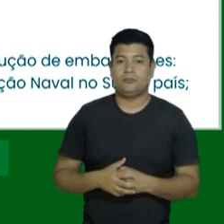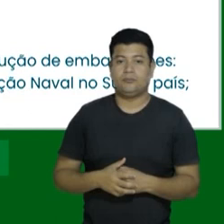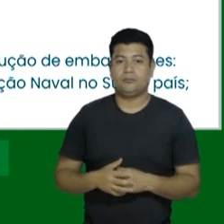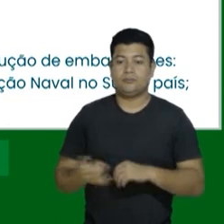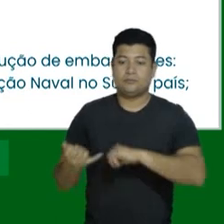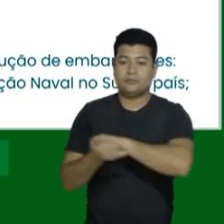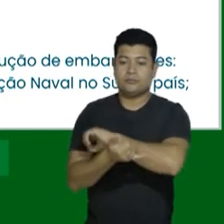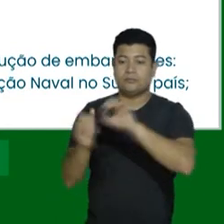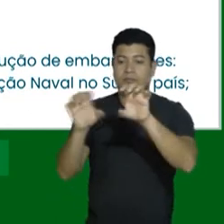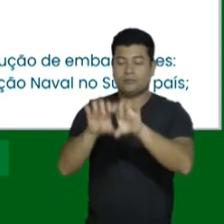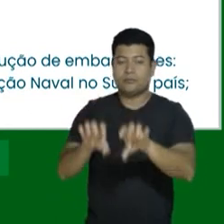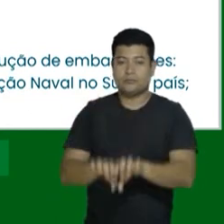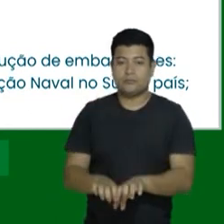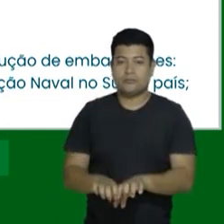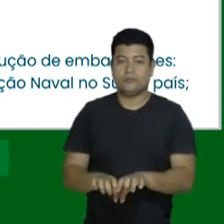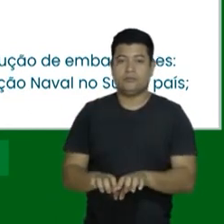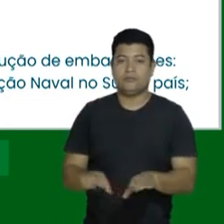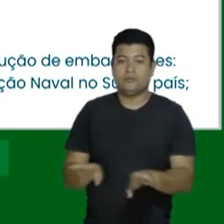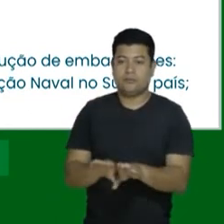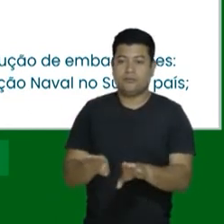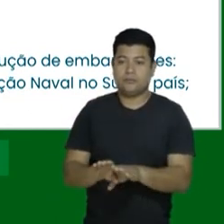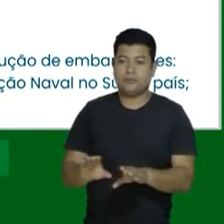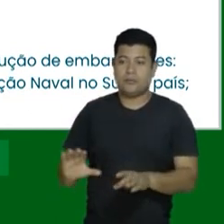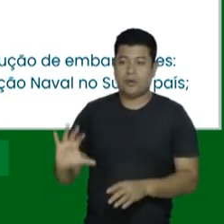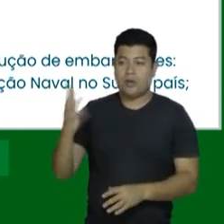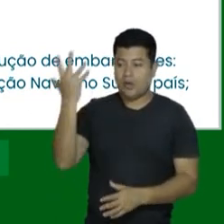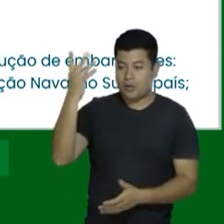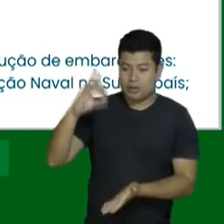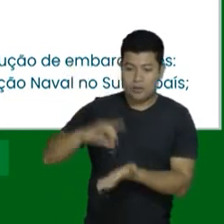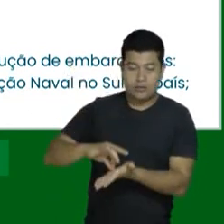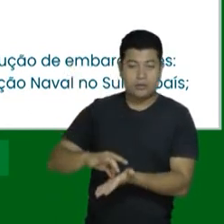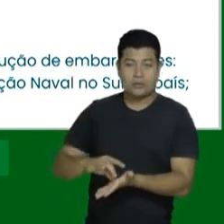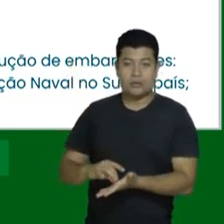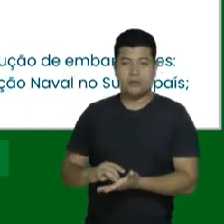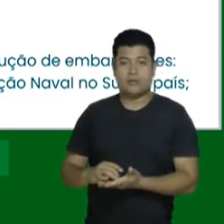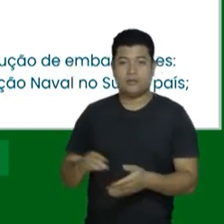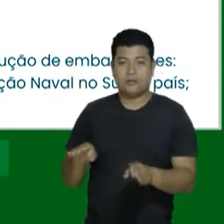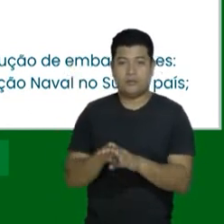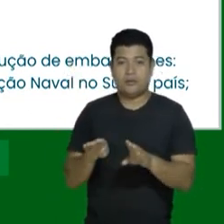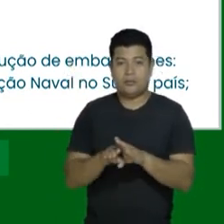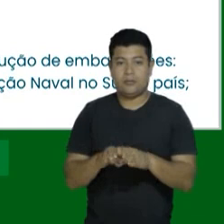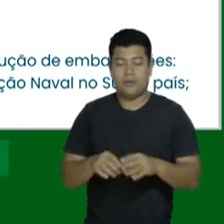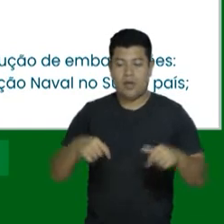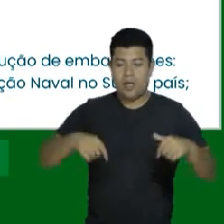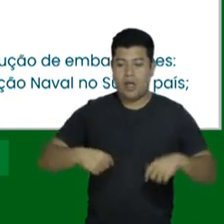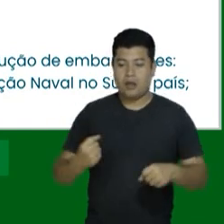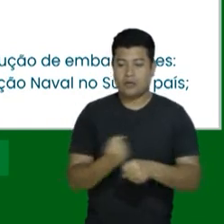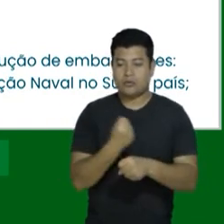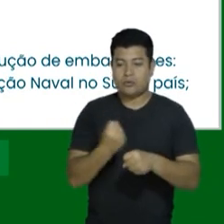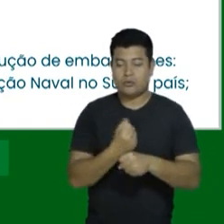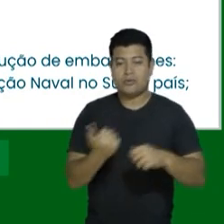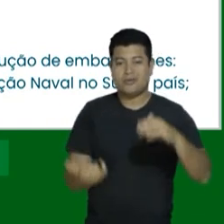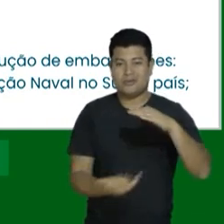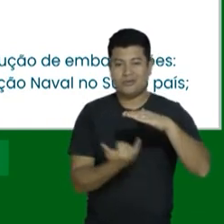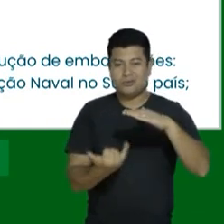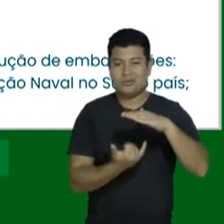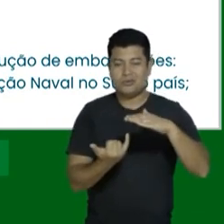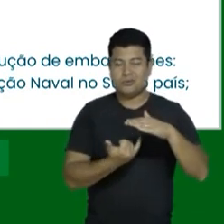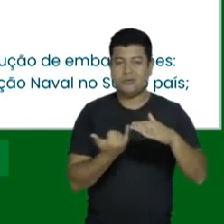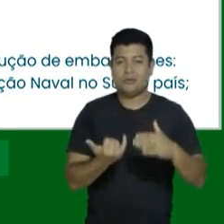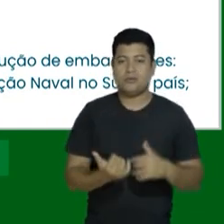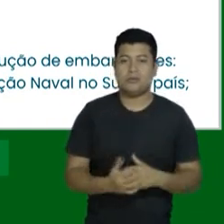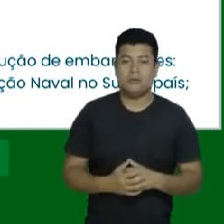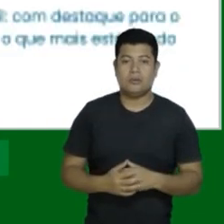Infraestrutura, data center, cases de sucesso, falar um pouquinho do parque industrial, que nós temos muito forte aqui em Santa Catarina, no que diz